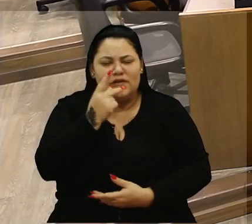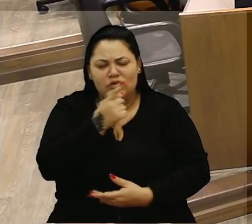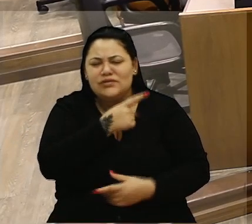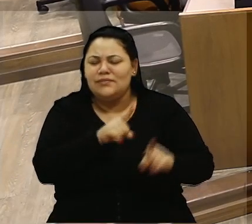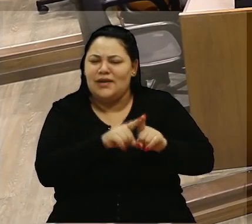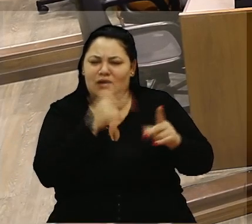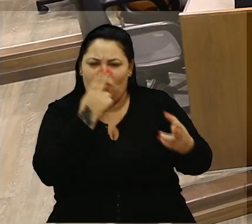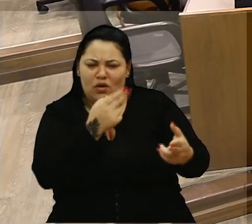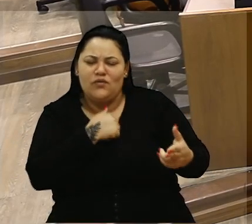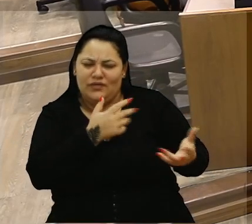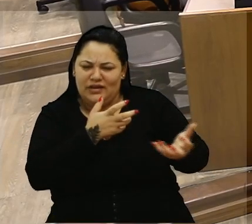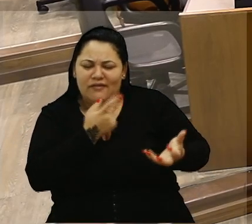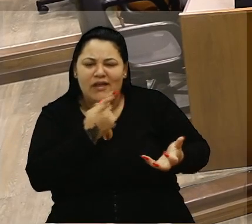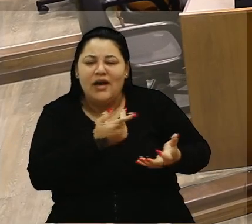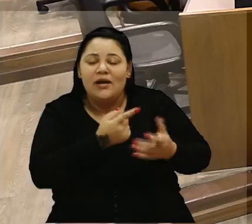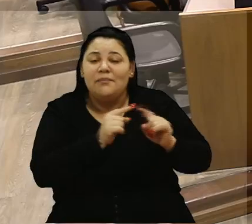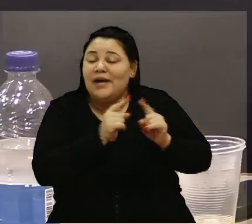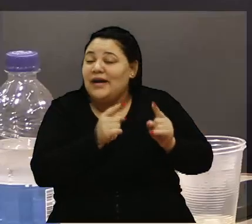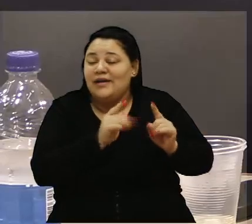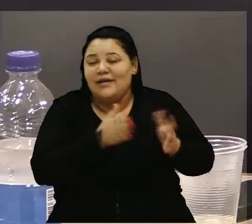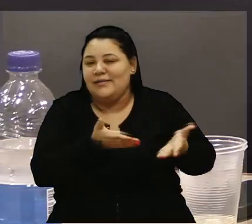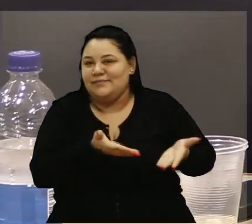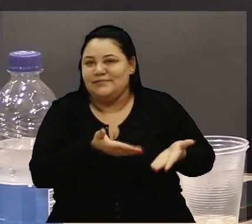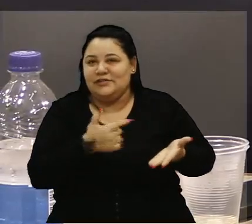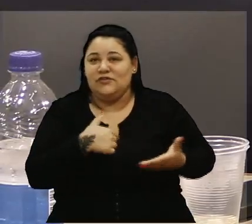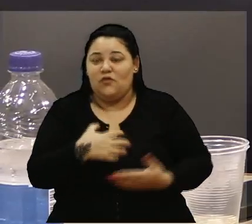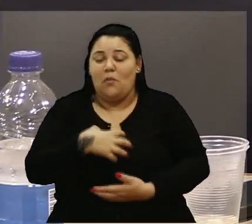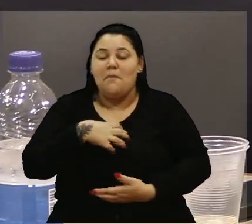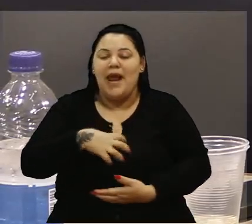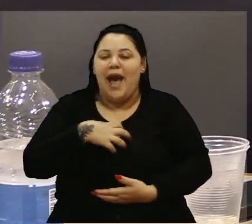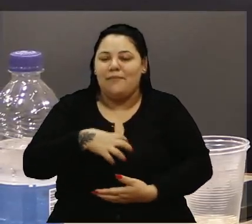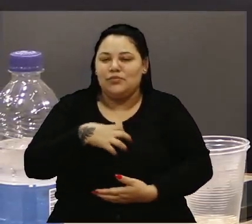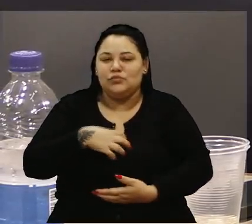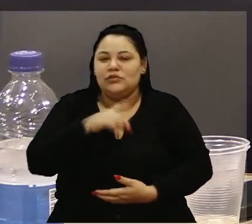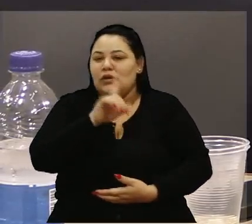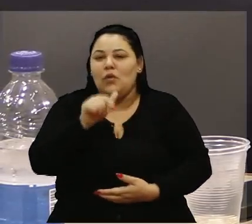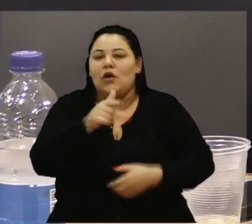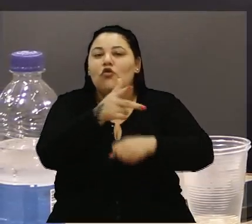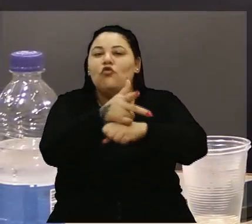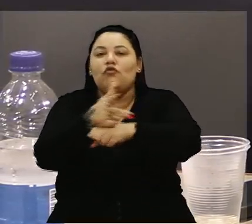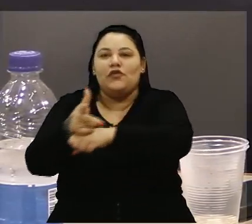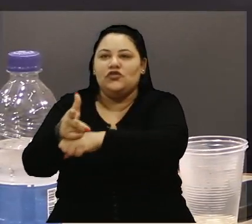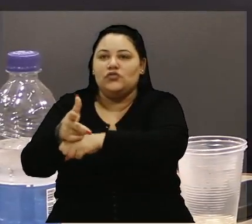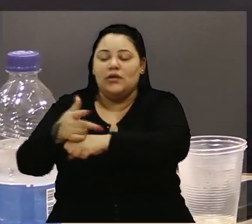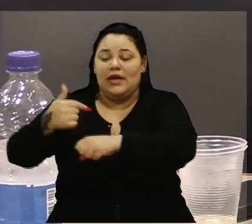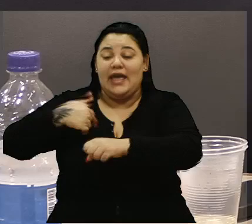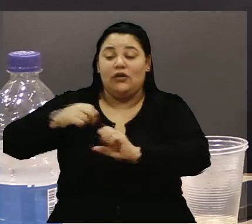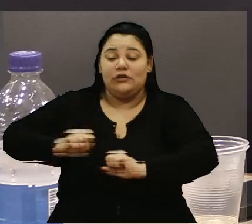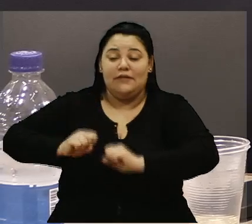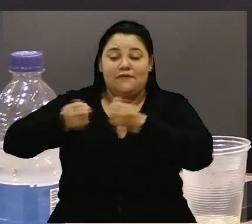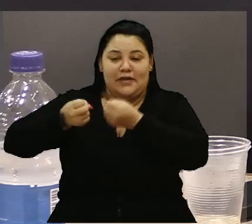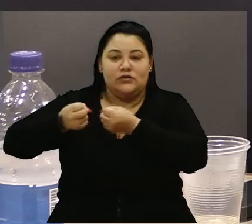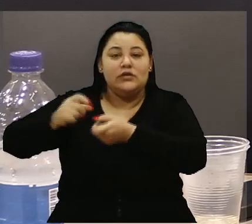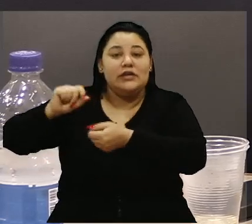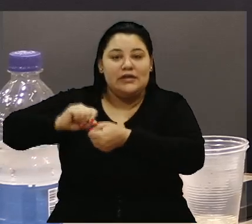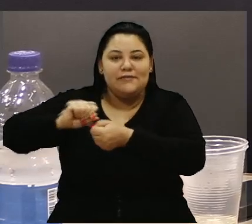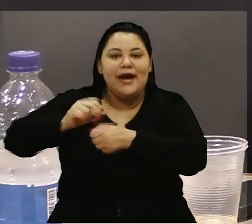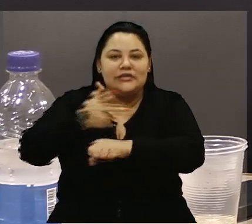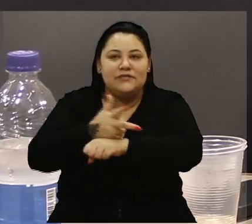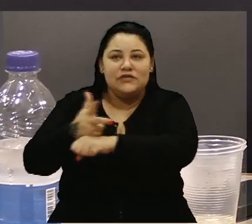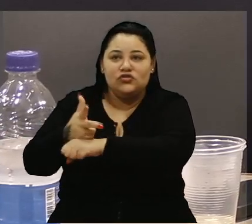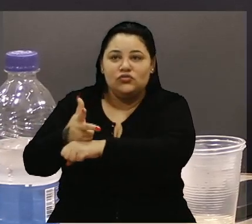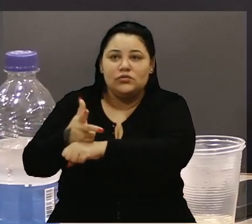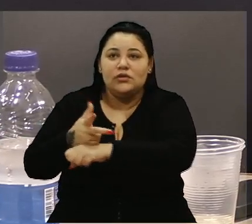aí. Mas o que a gente ficou bravo, assim, não foi com o vídeo. Aliás, eu defendo que faça cada vez mais vídeos. Aliás, é uma